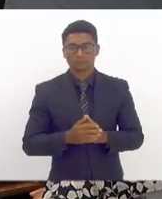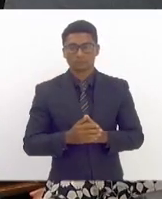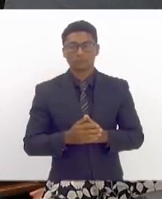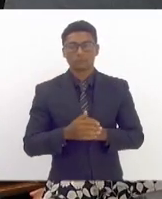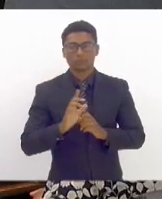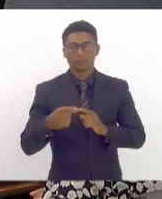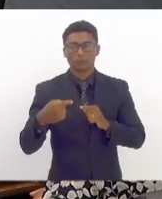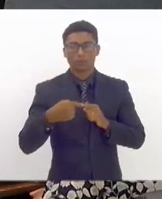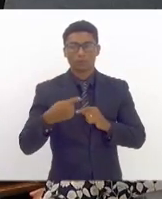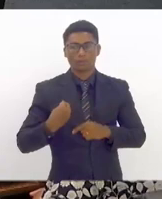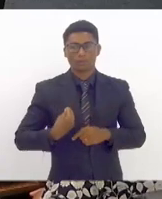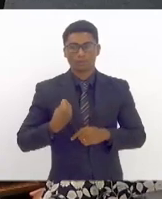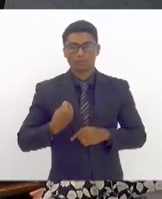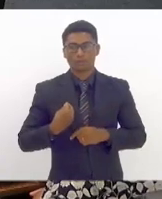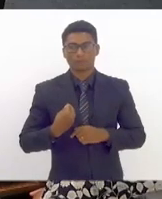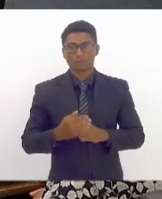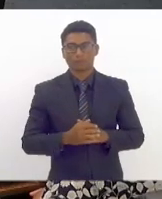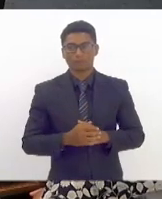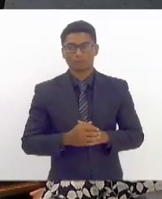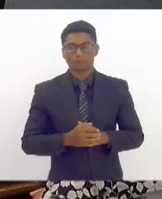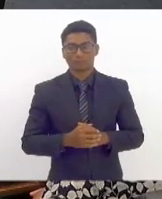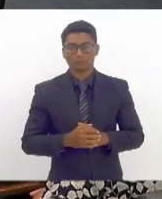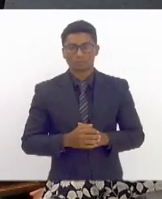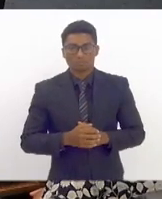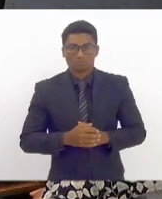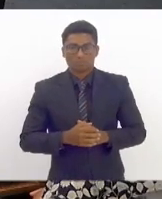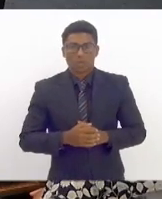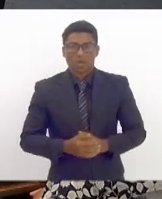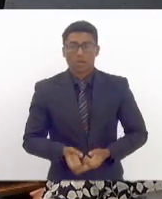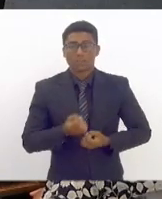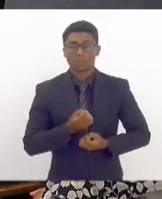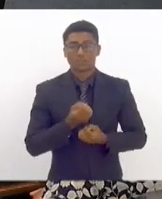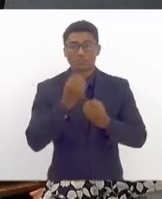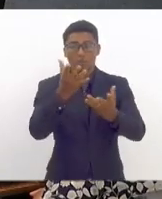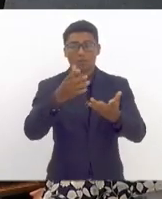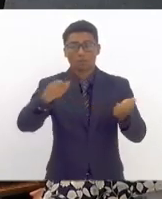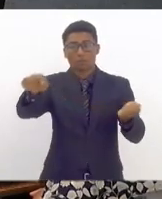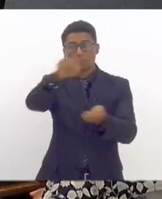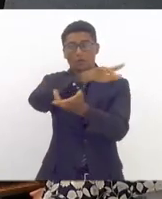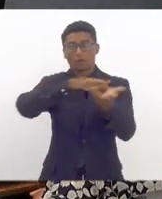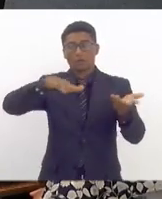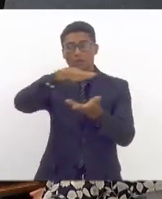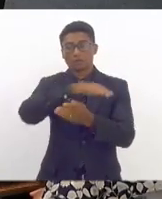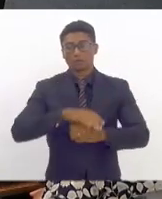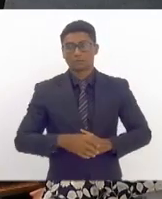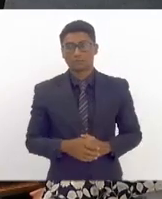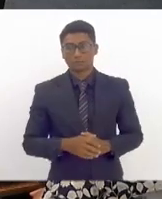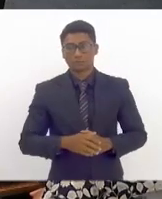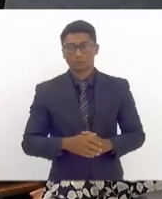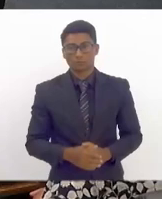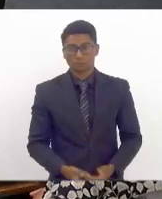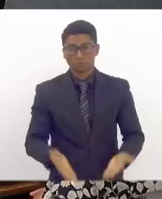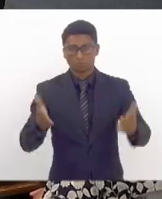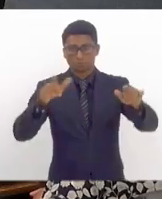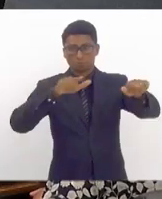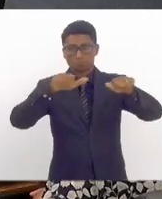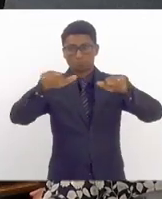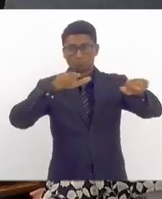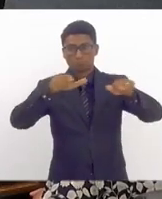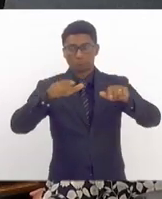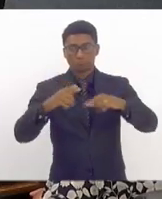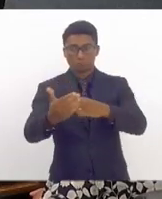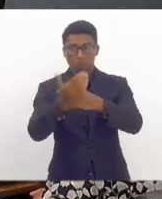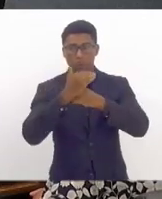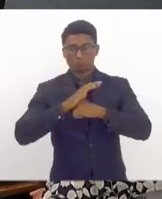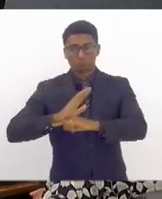vidas a gente joga para o universo faz com que ele trabalhe a nosso